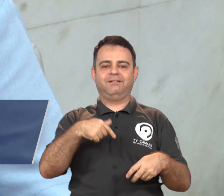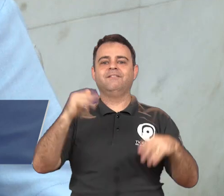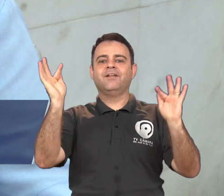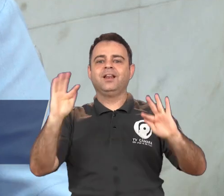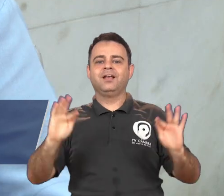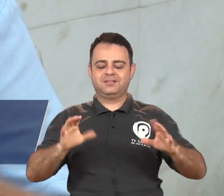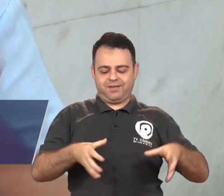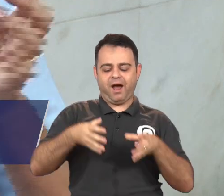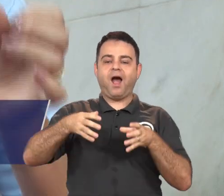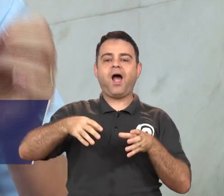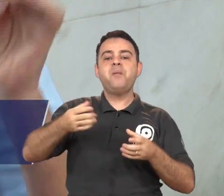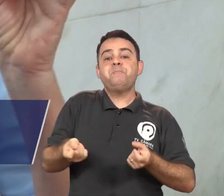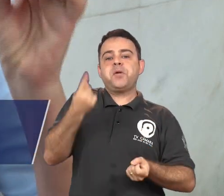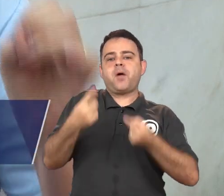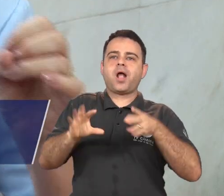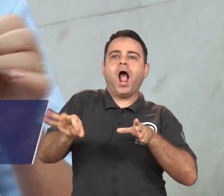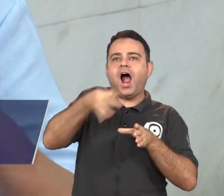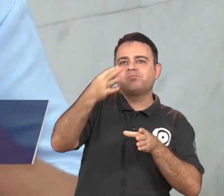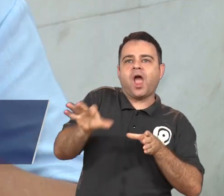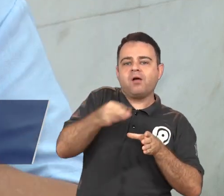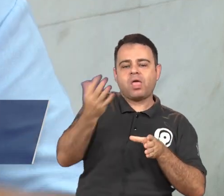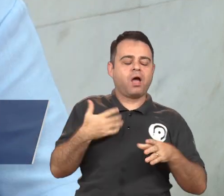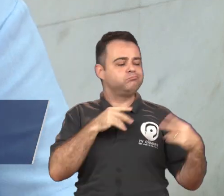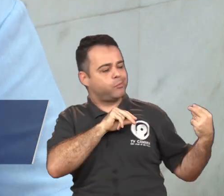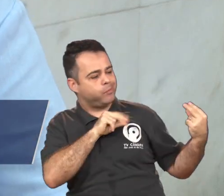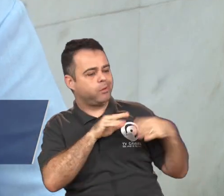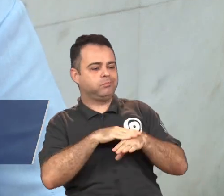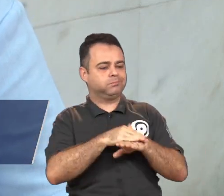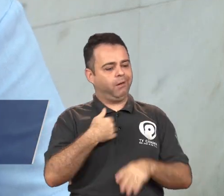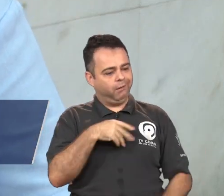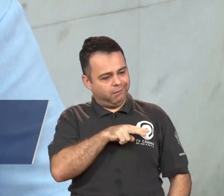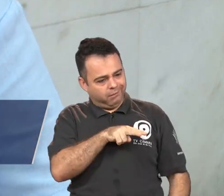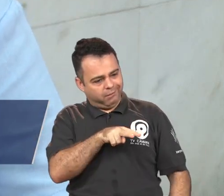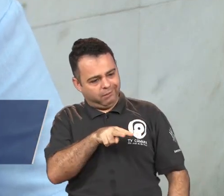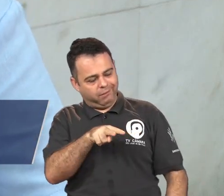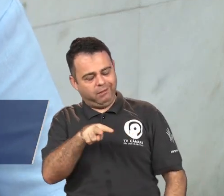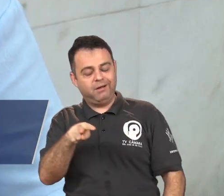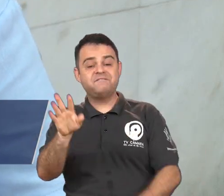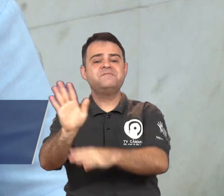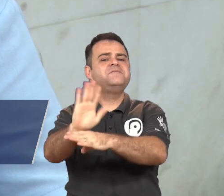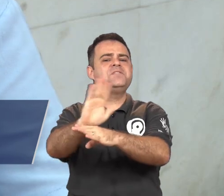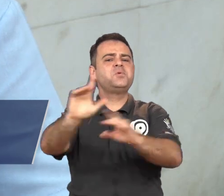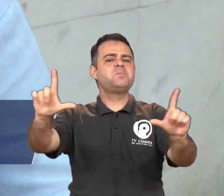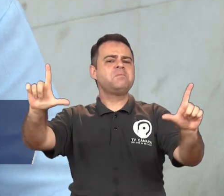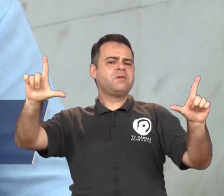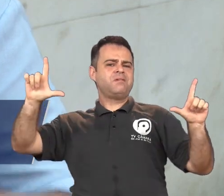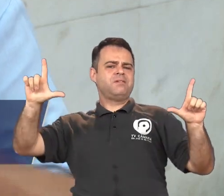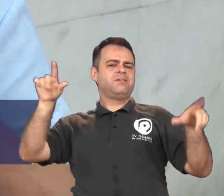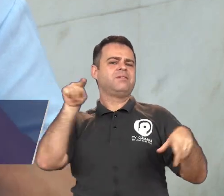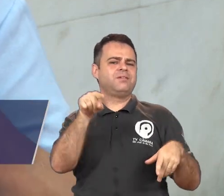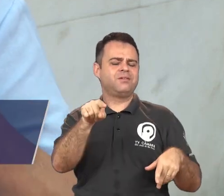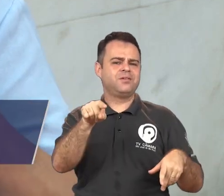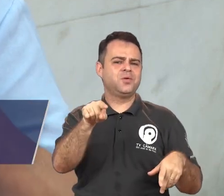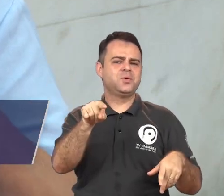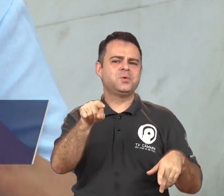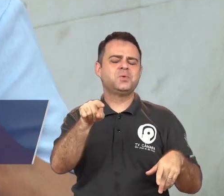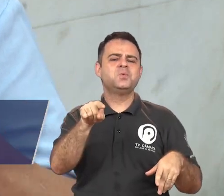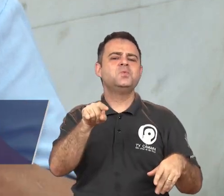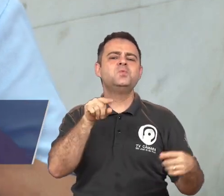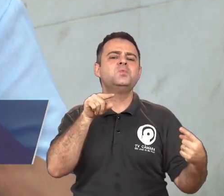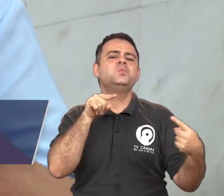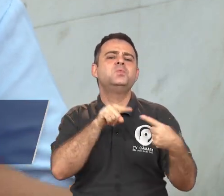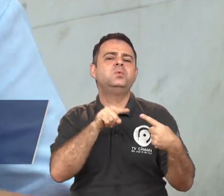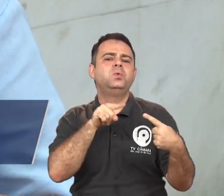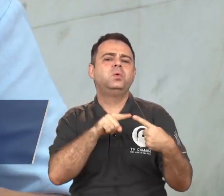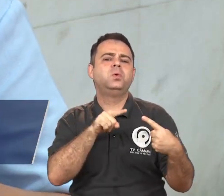com pipoquinha, tal, conversando. E aquele dia eles foram assistir um filme que, assim, eu falei, pegou